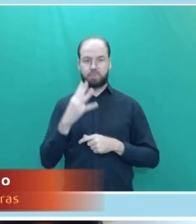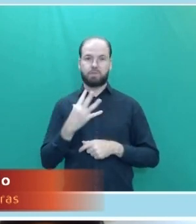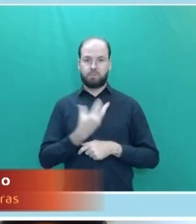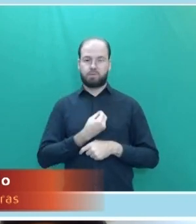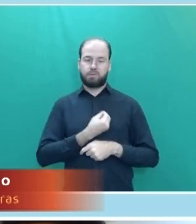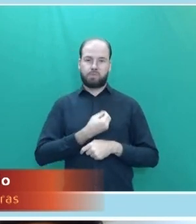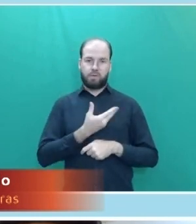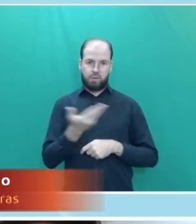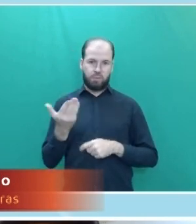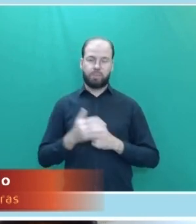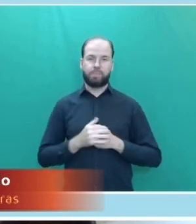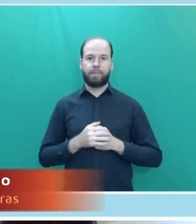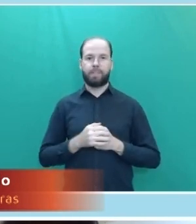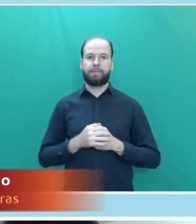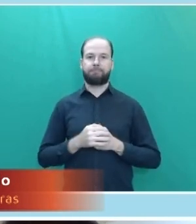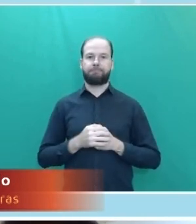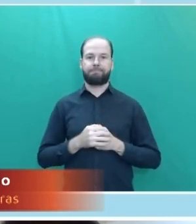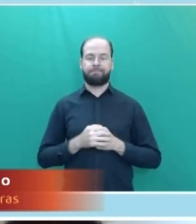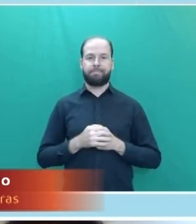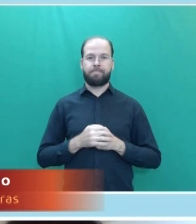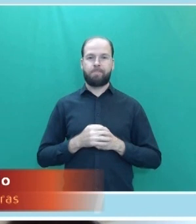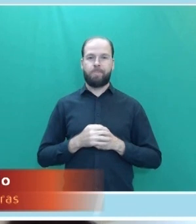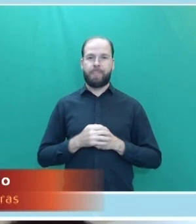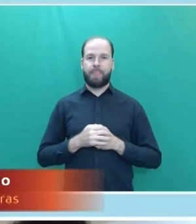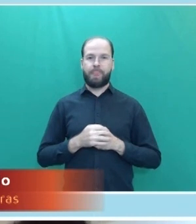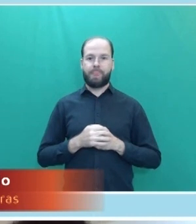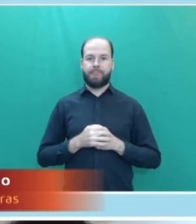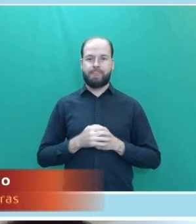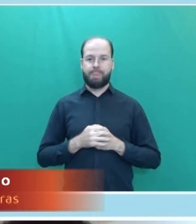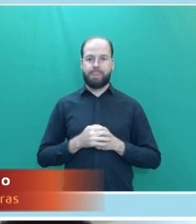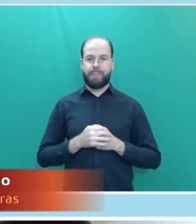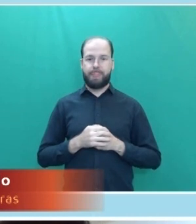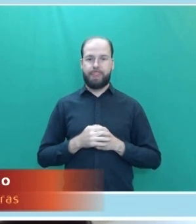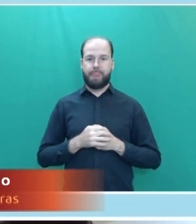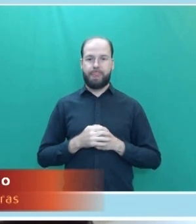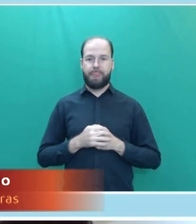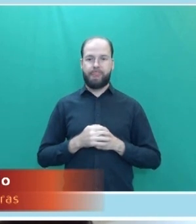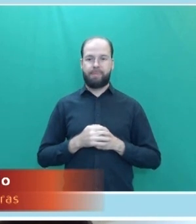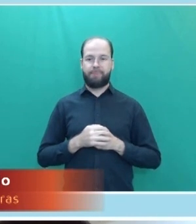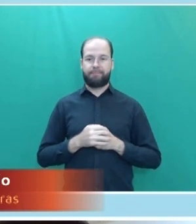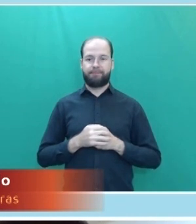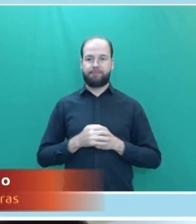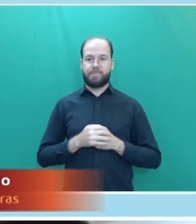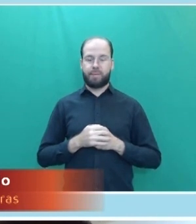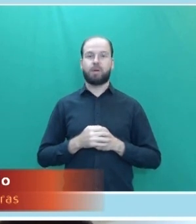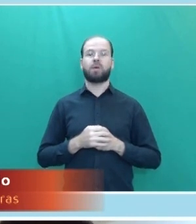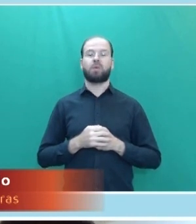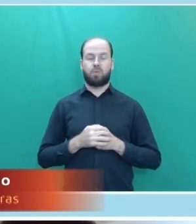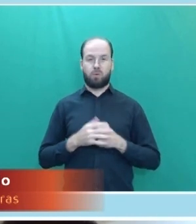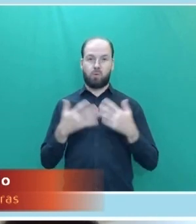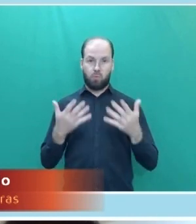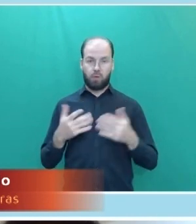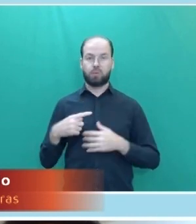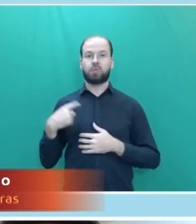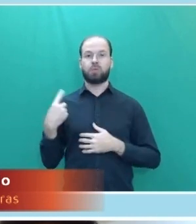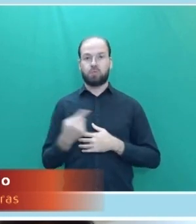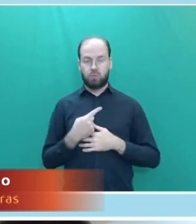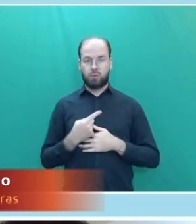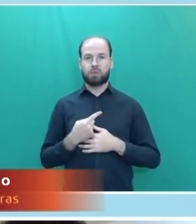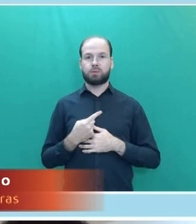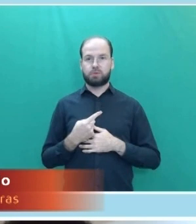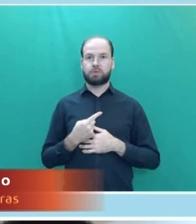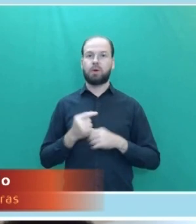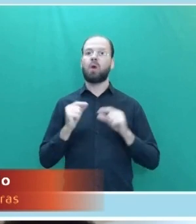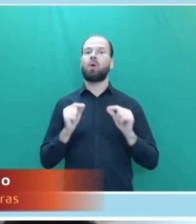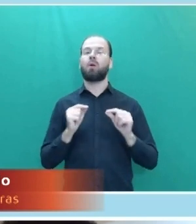estão. Mas acho que, assim, quando a gente presentifica, né, quando a